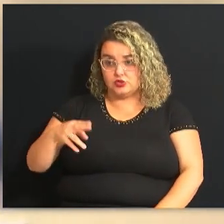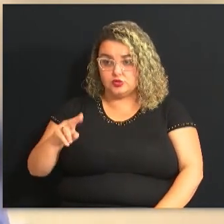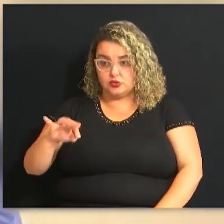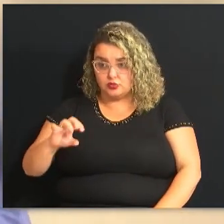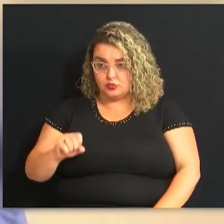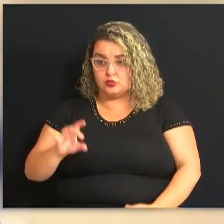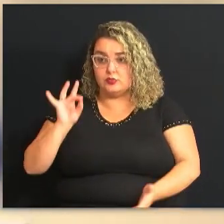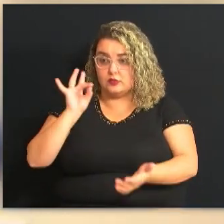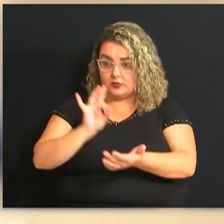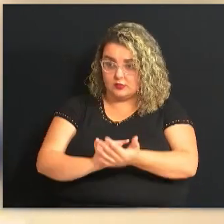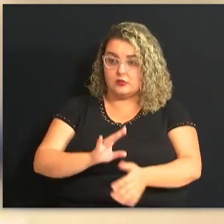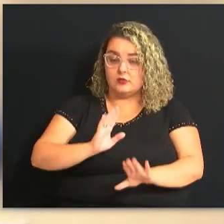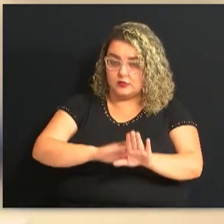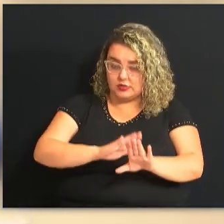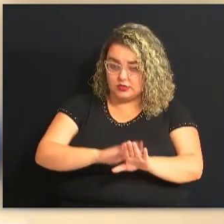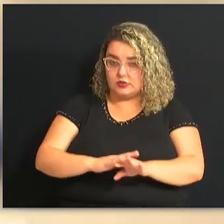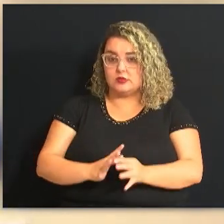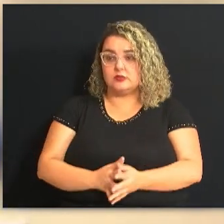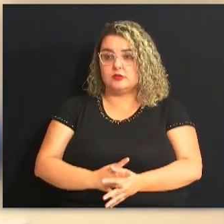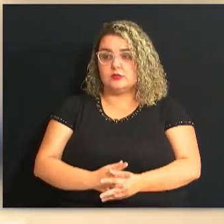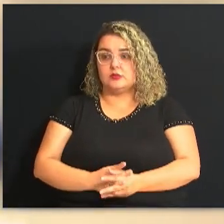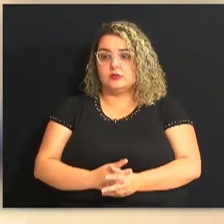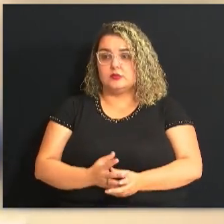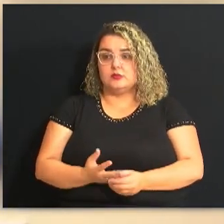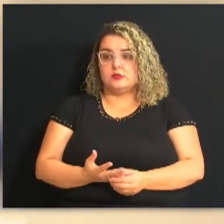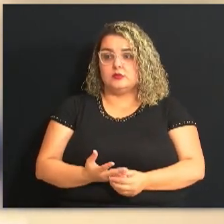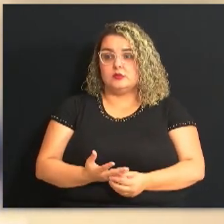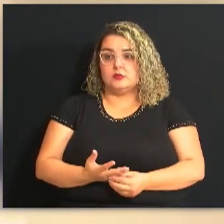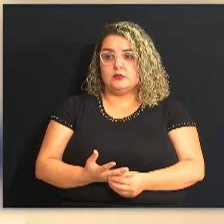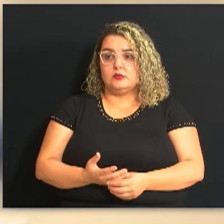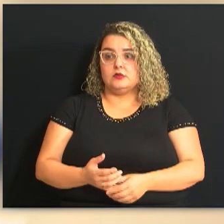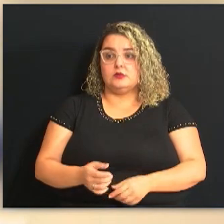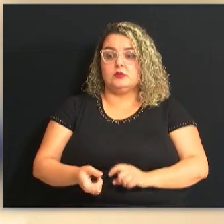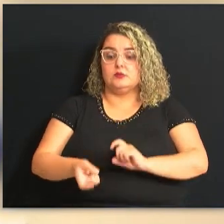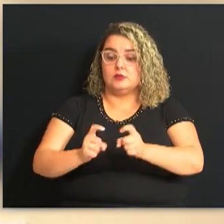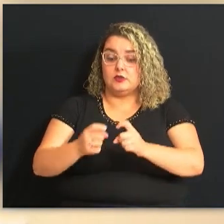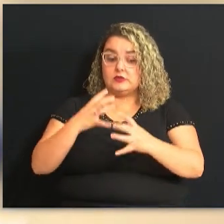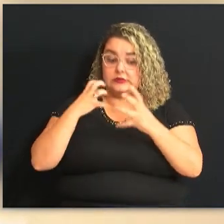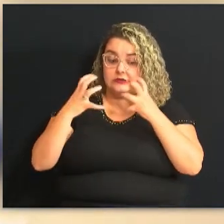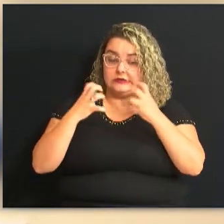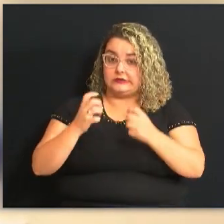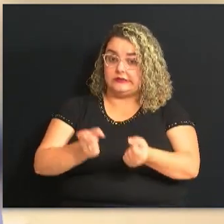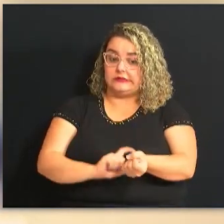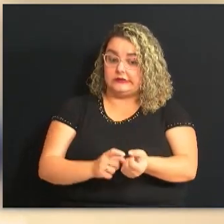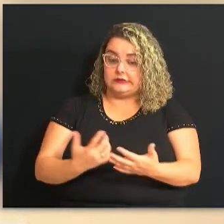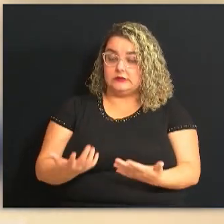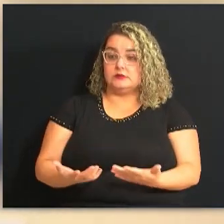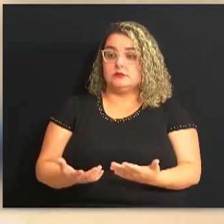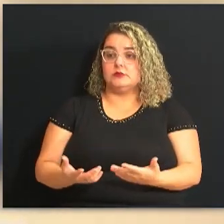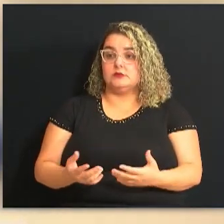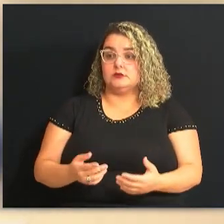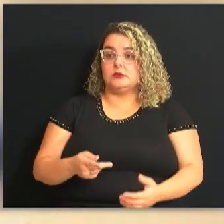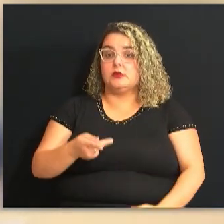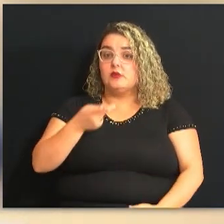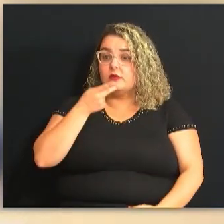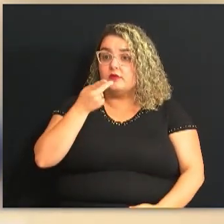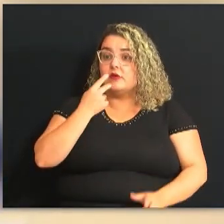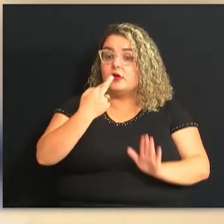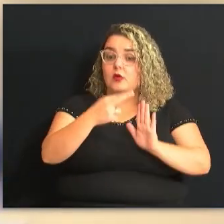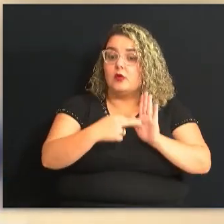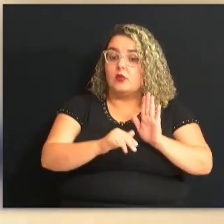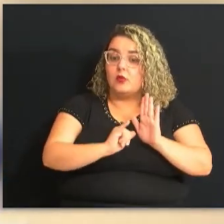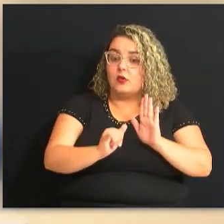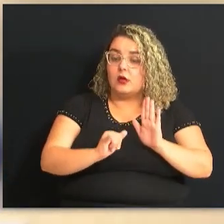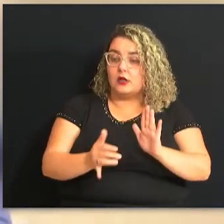efetivamente exerceu. Tivemos uma reunião que foi tensa, e o que eu vou fazer aqui é um relato